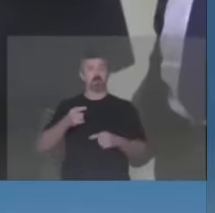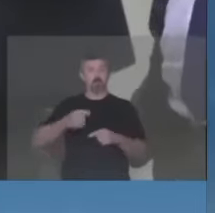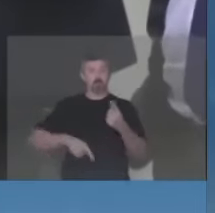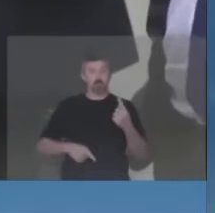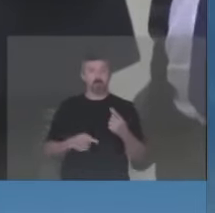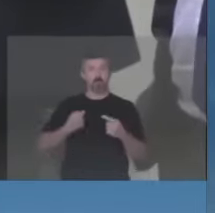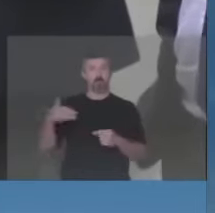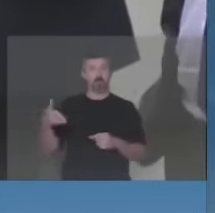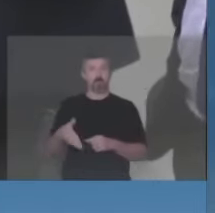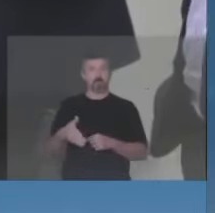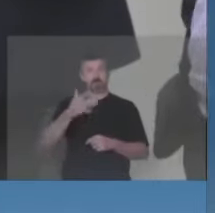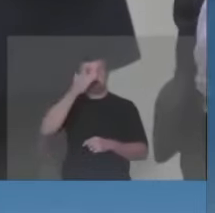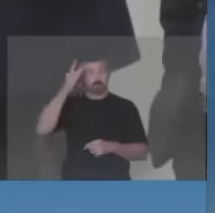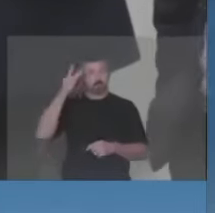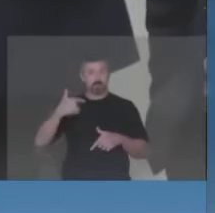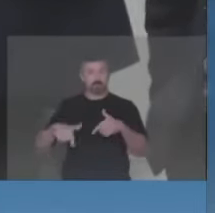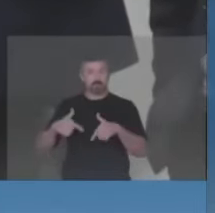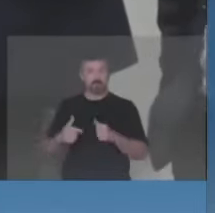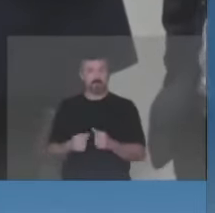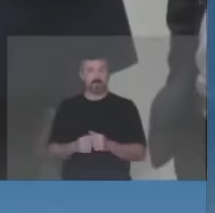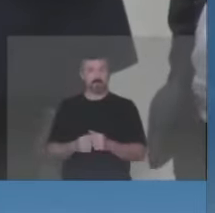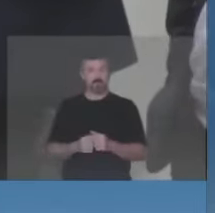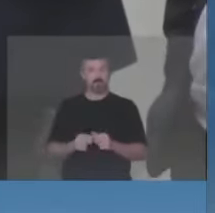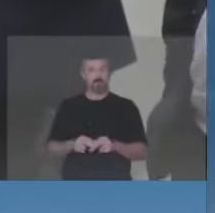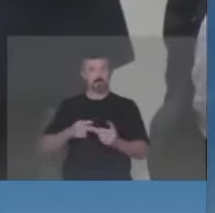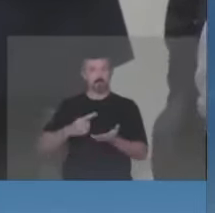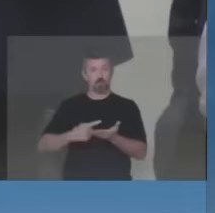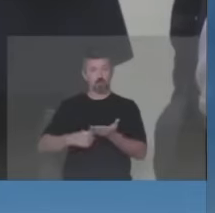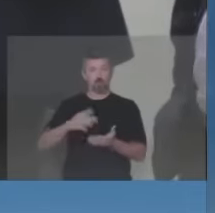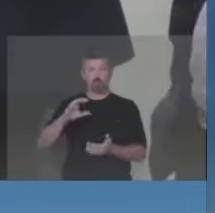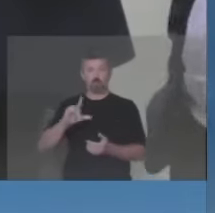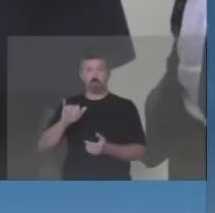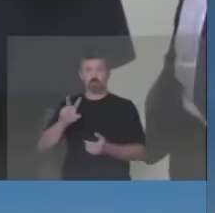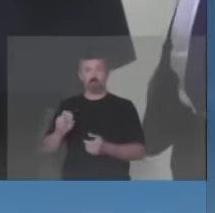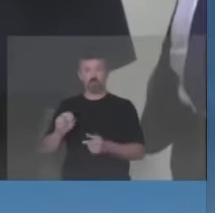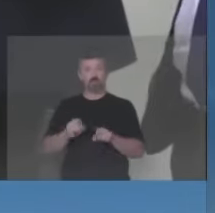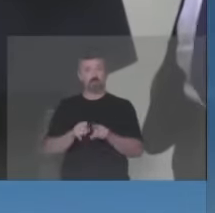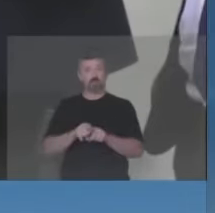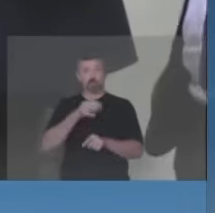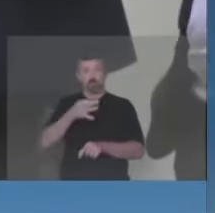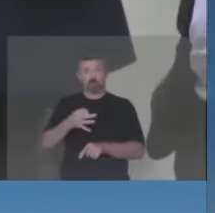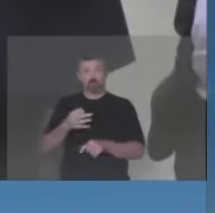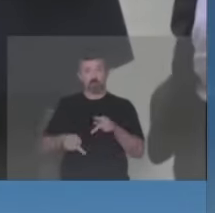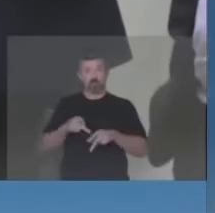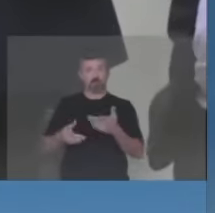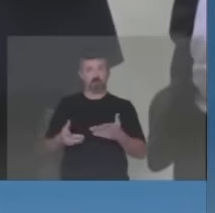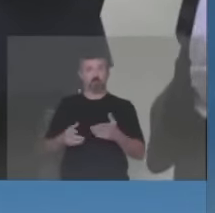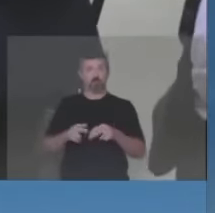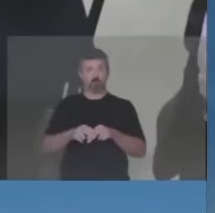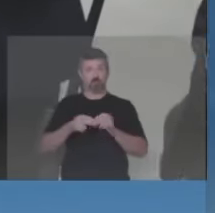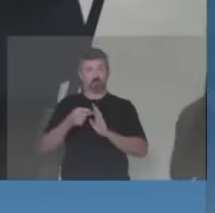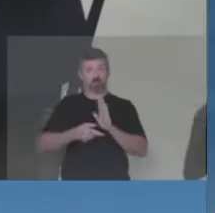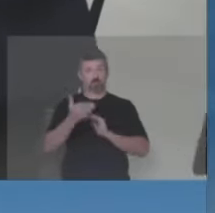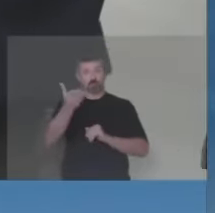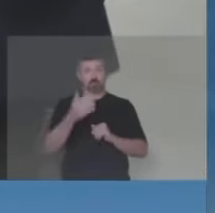a participação dos trabalhadores diante de acordo coletivo, inclusive, manifestar a sua posição como um projeto em relação a esse. Se a gente